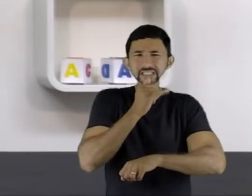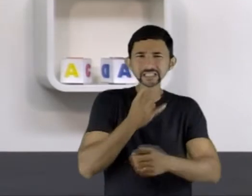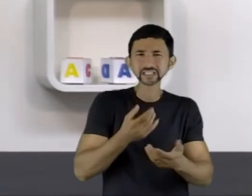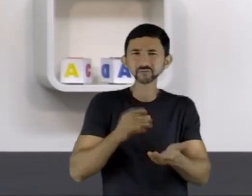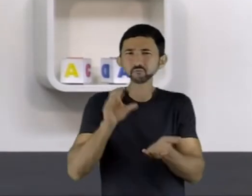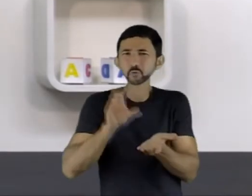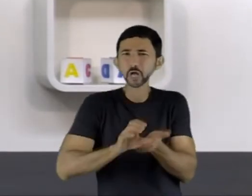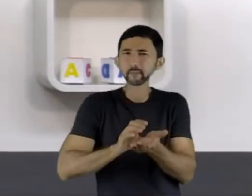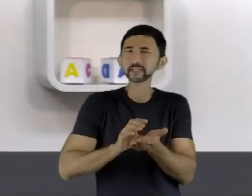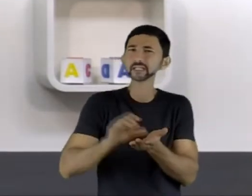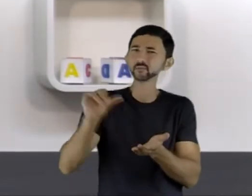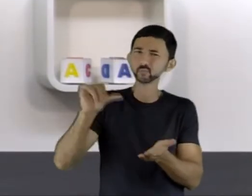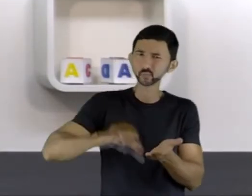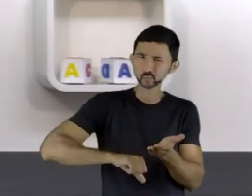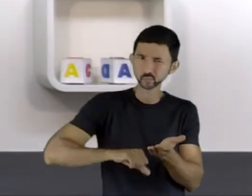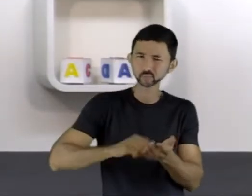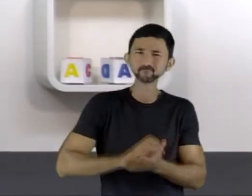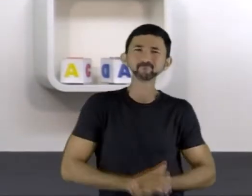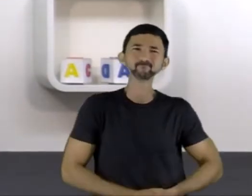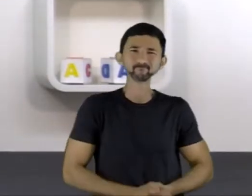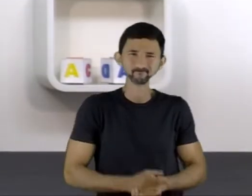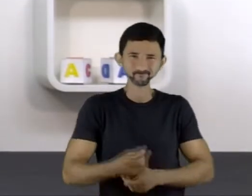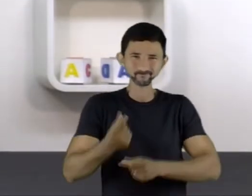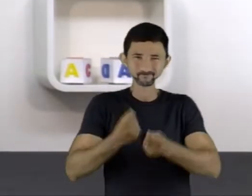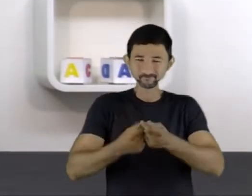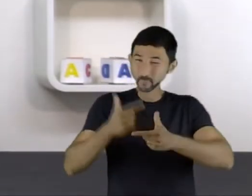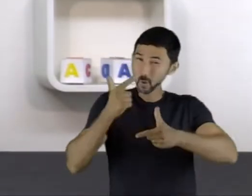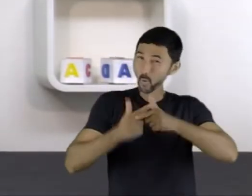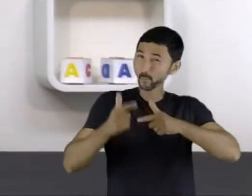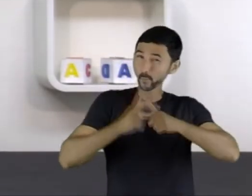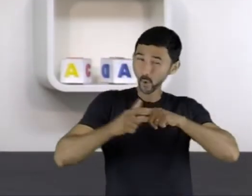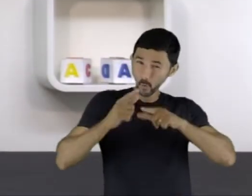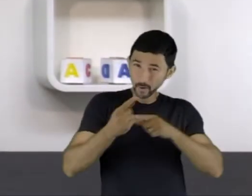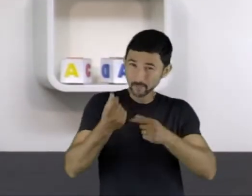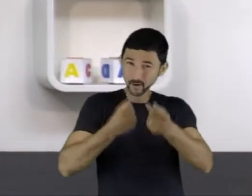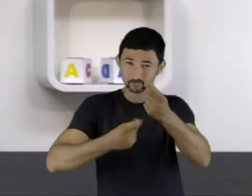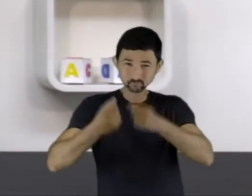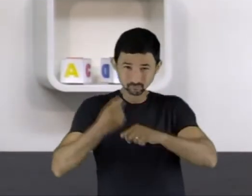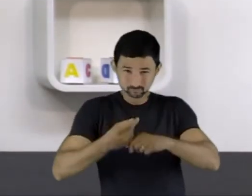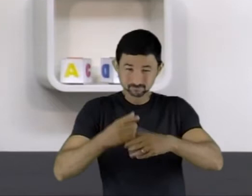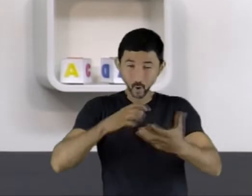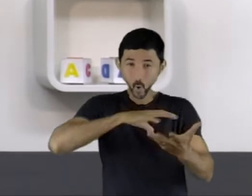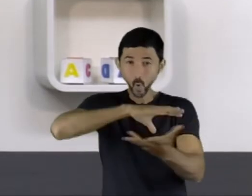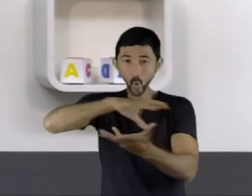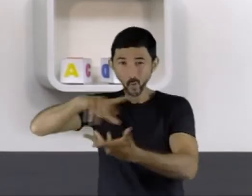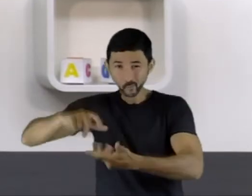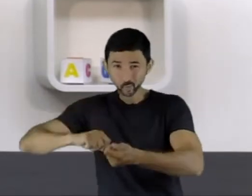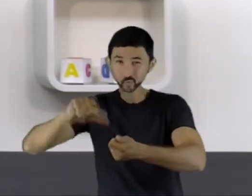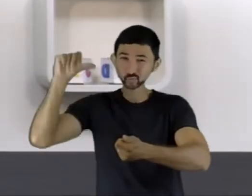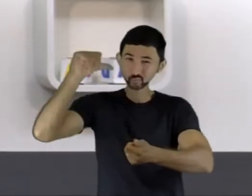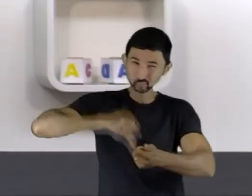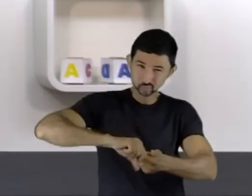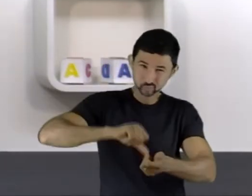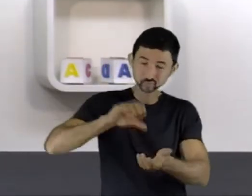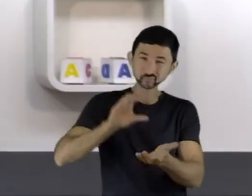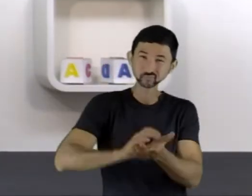capitalismo, né? Quando uma grande crise econômica levou o mundo todo